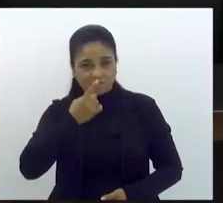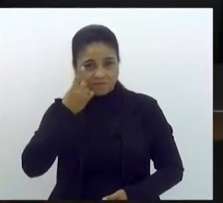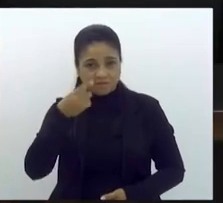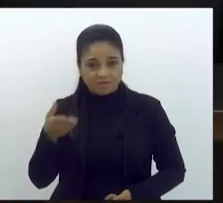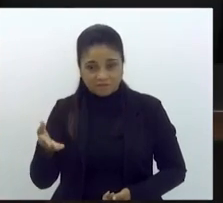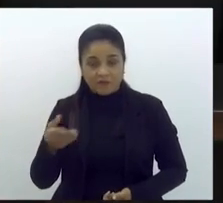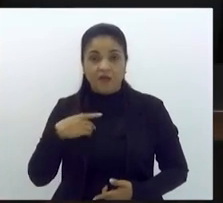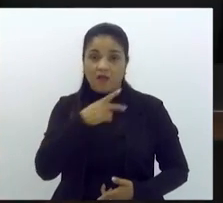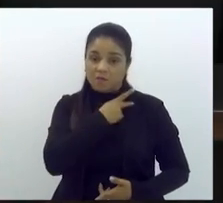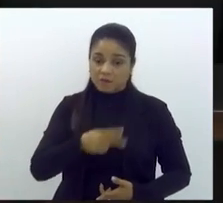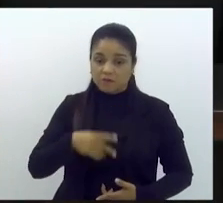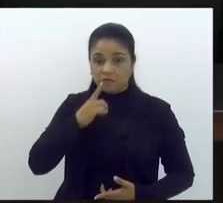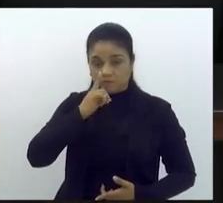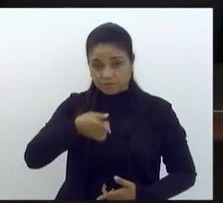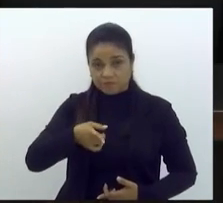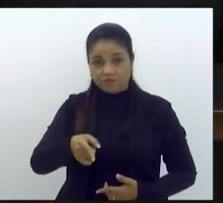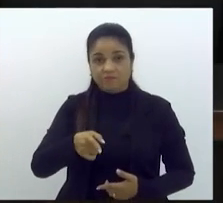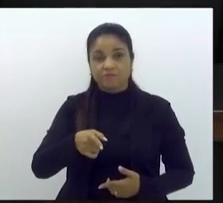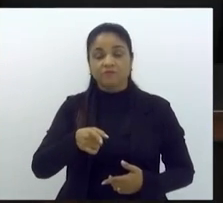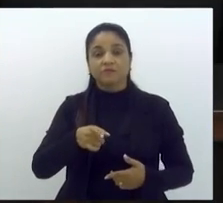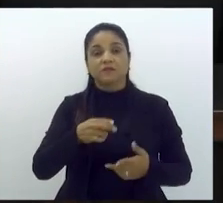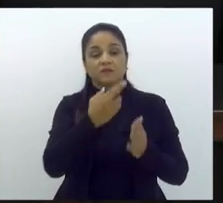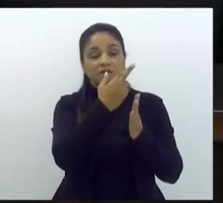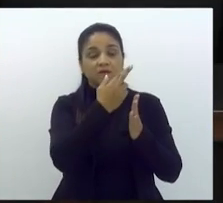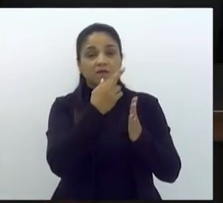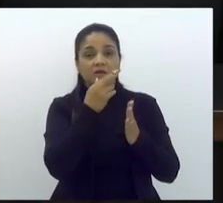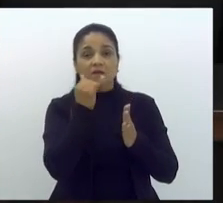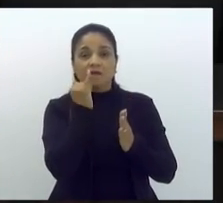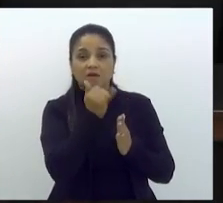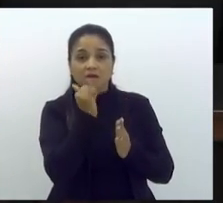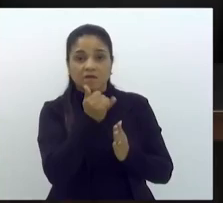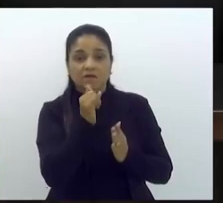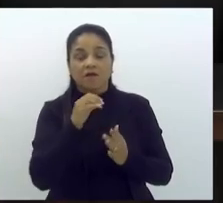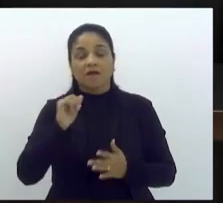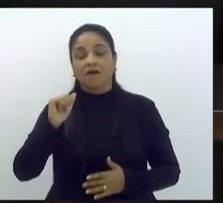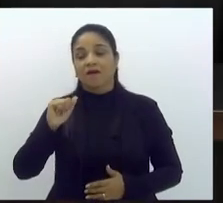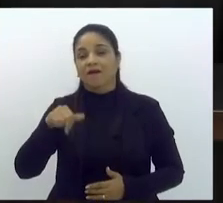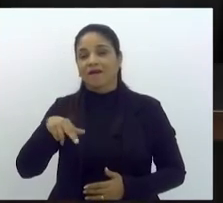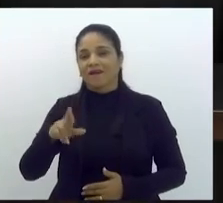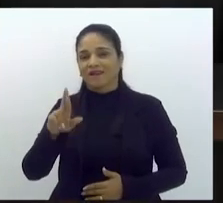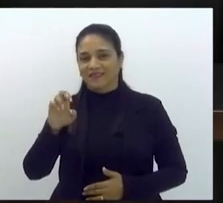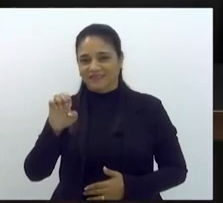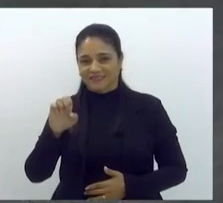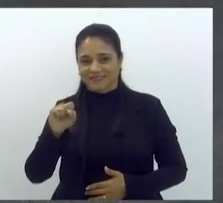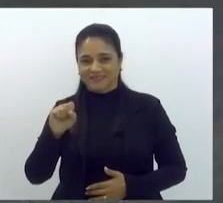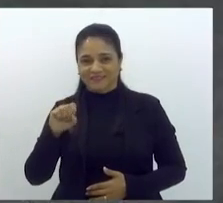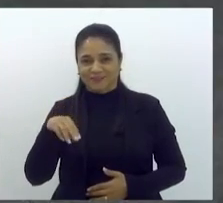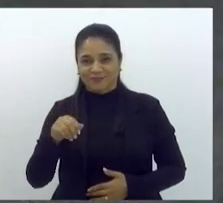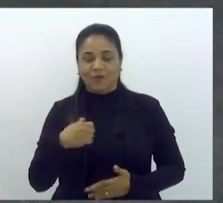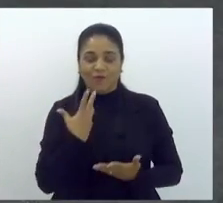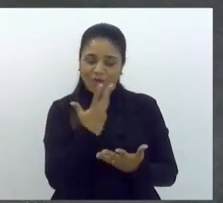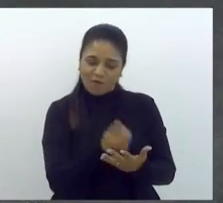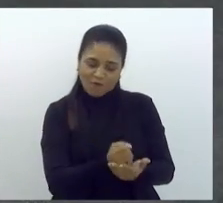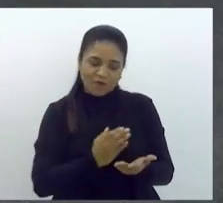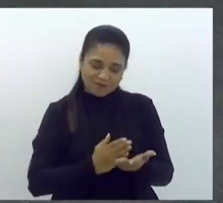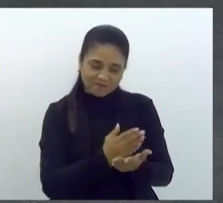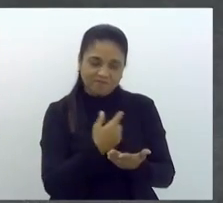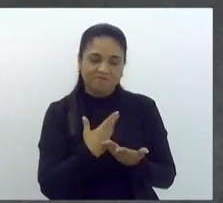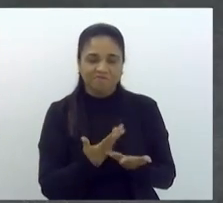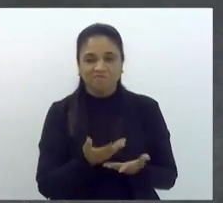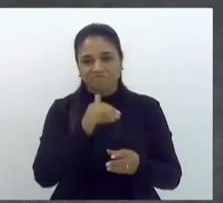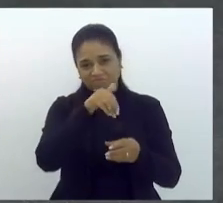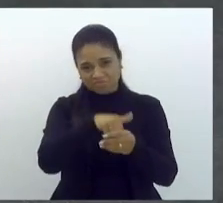designa relatoria especial Deputado Anderson Moraes favorável Presidente